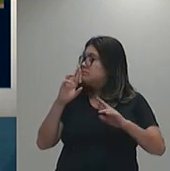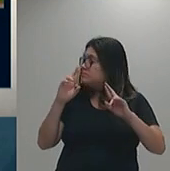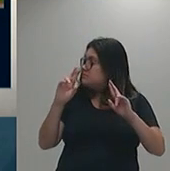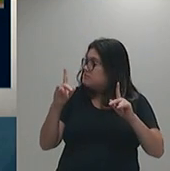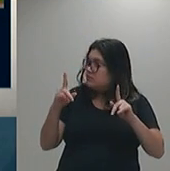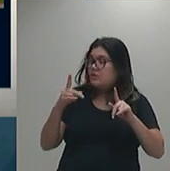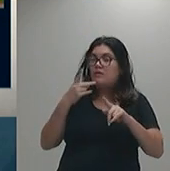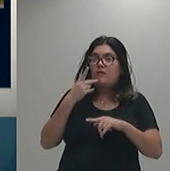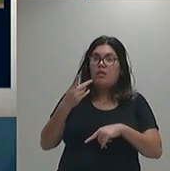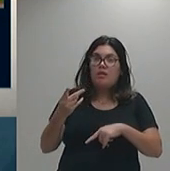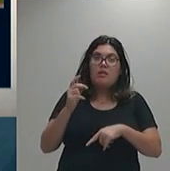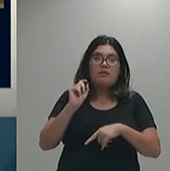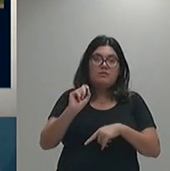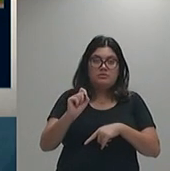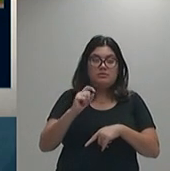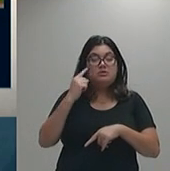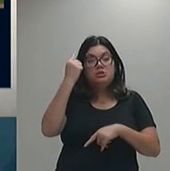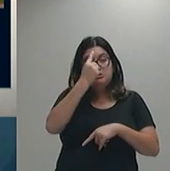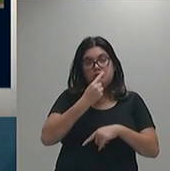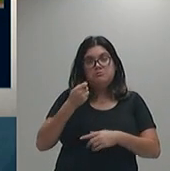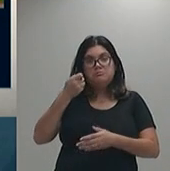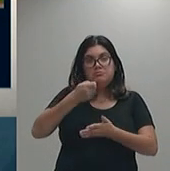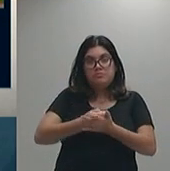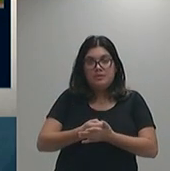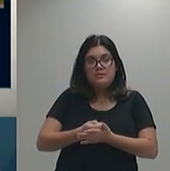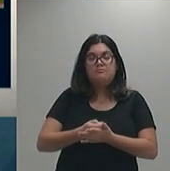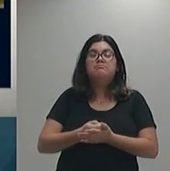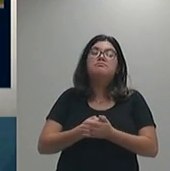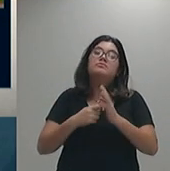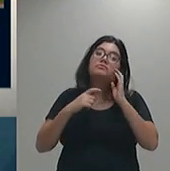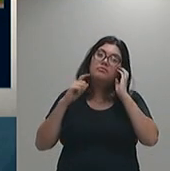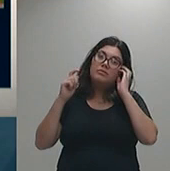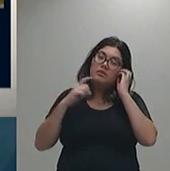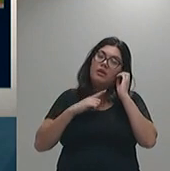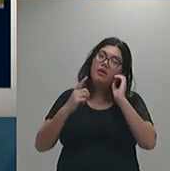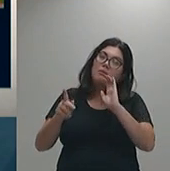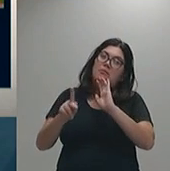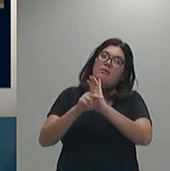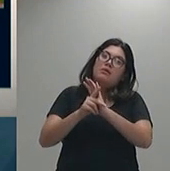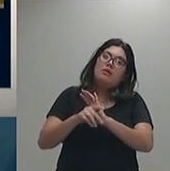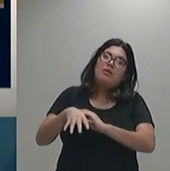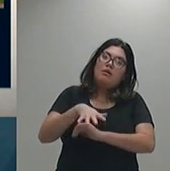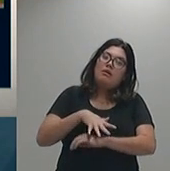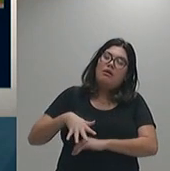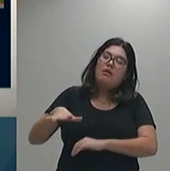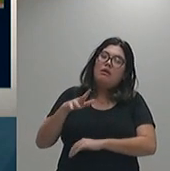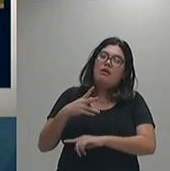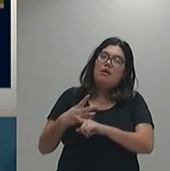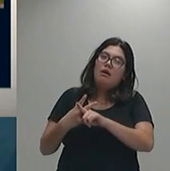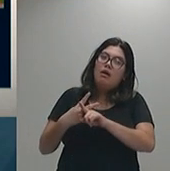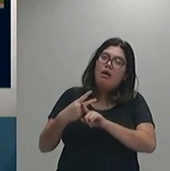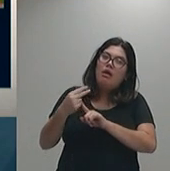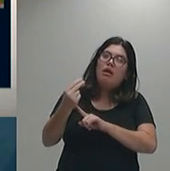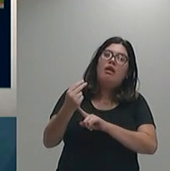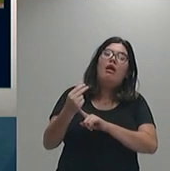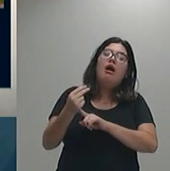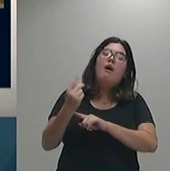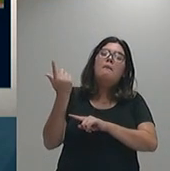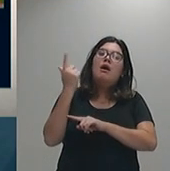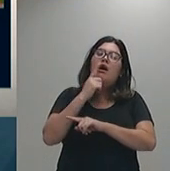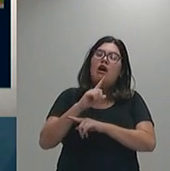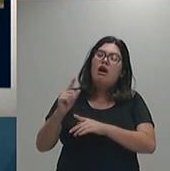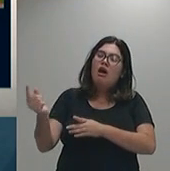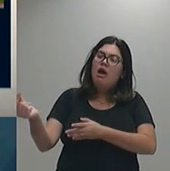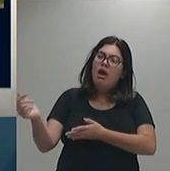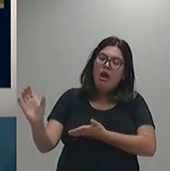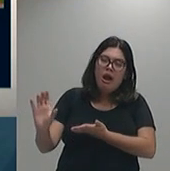dia que esses honorários de sucumbência pertencem a uma parte vencedora para se ressarcir